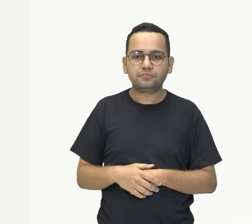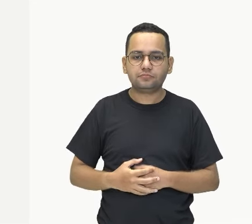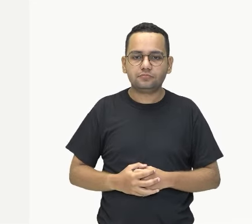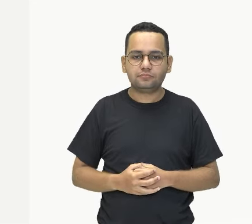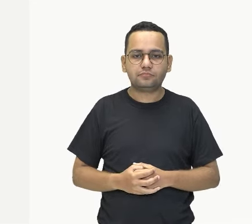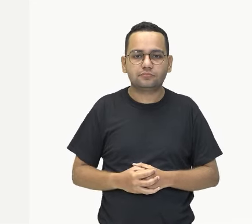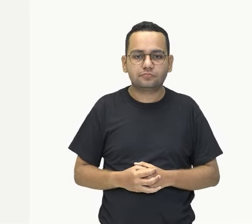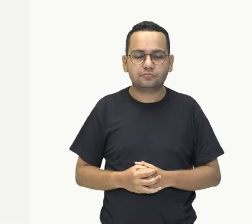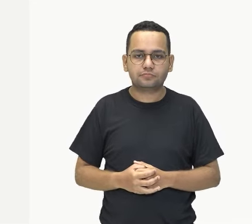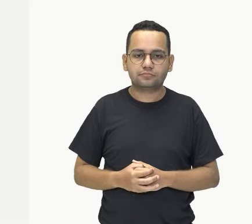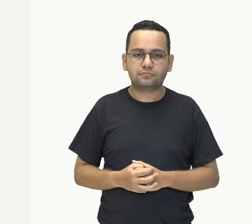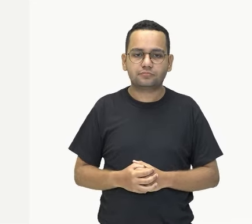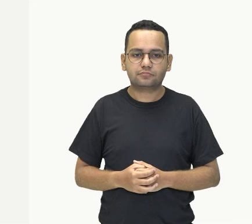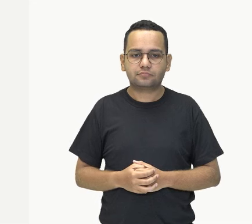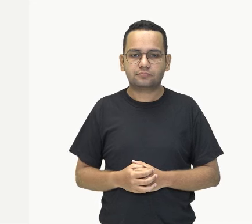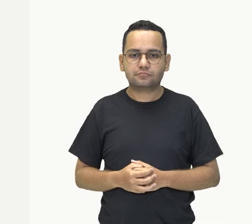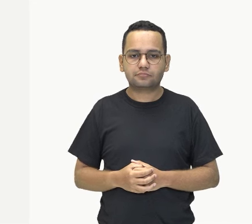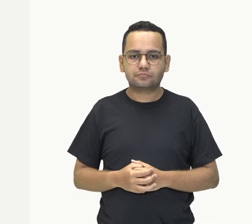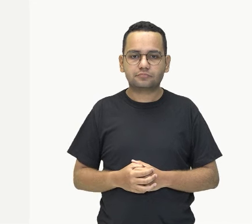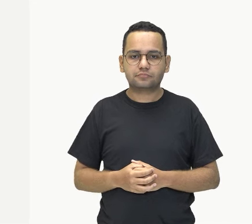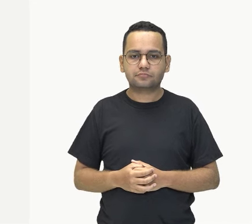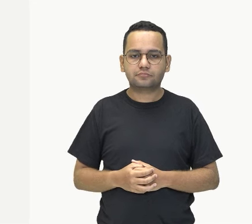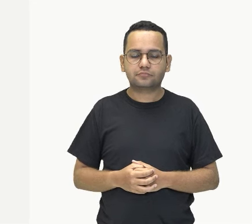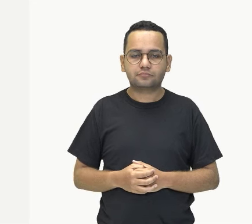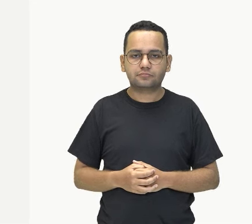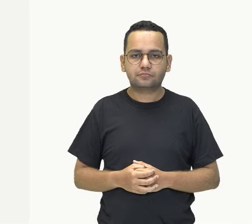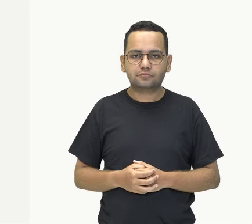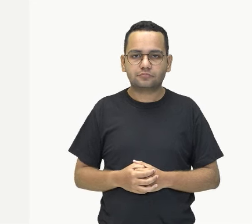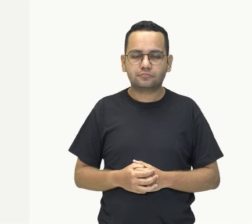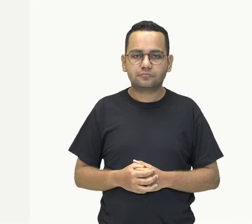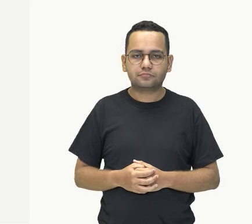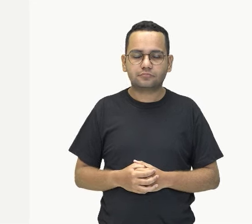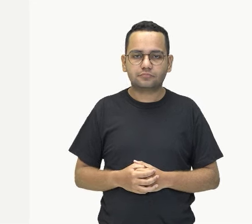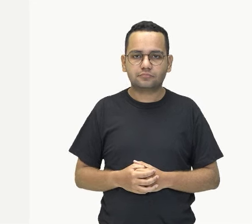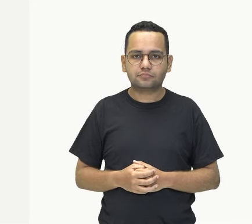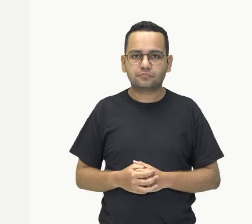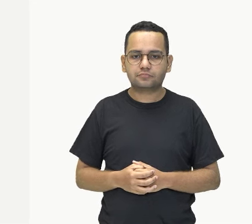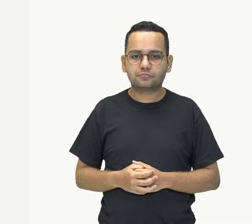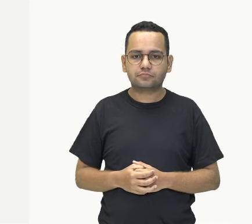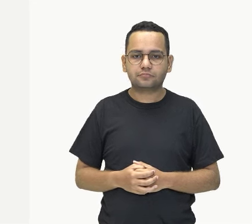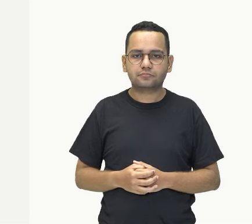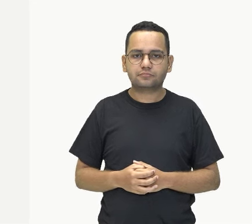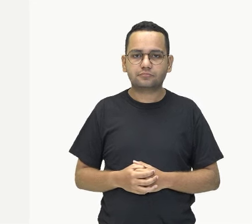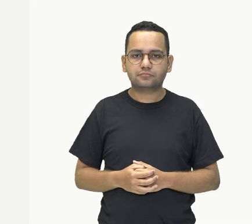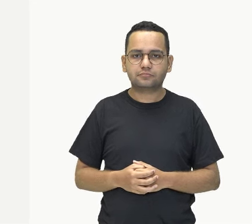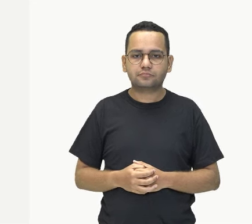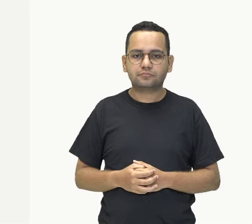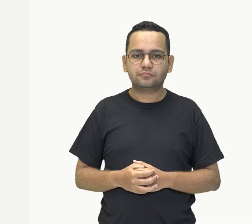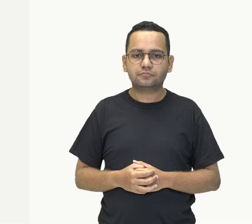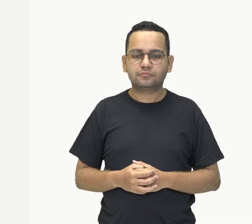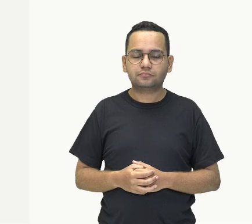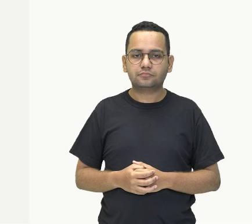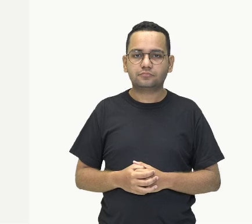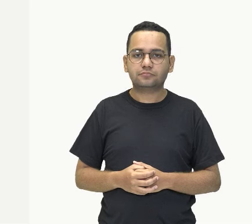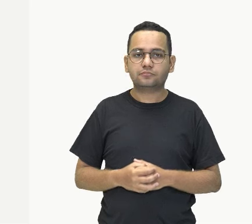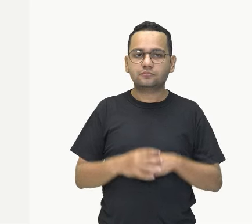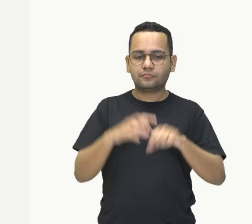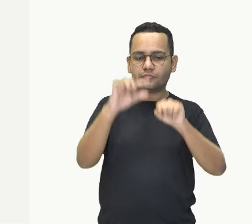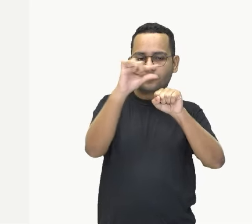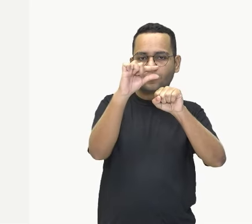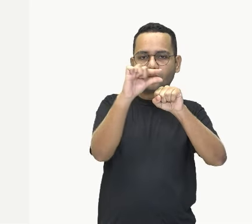aqui pelo A. Tudo bem? Expoente é o que a gente está aqui